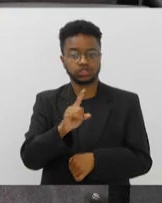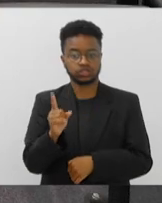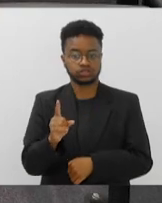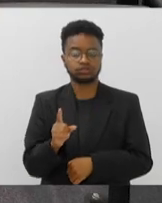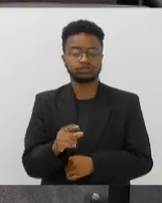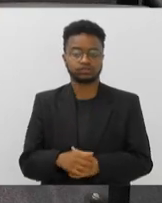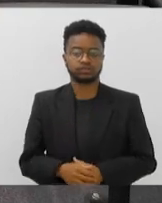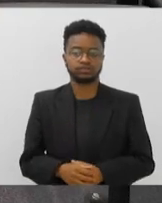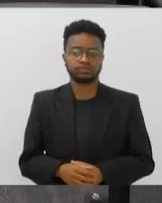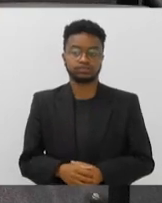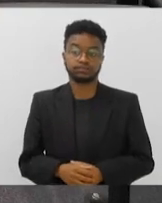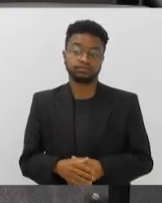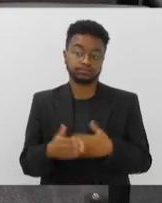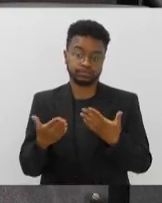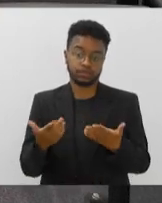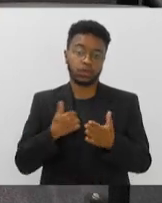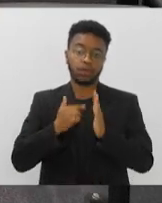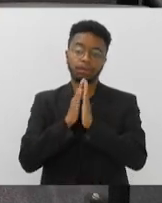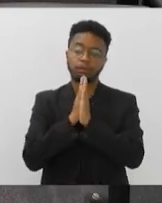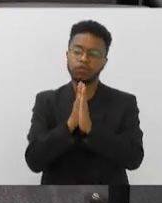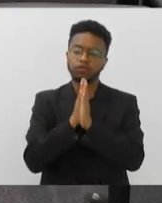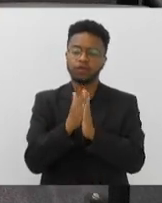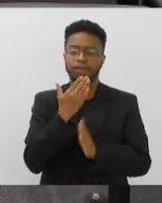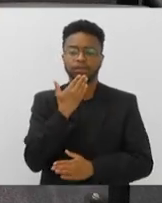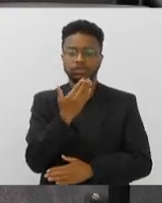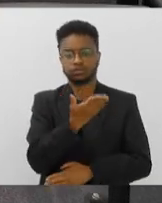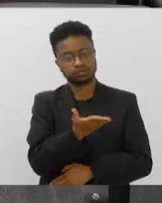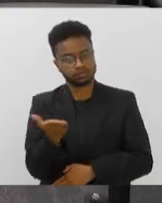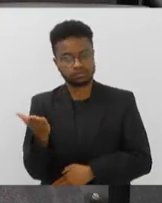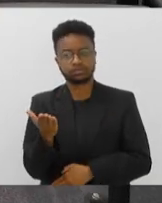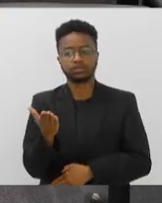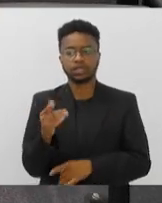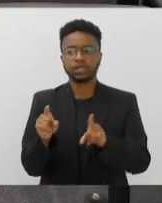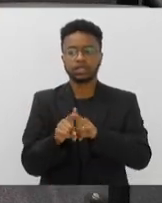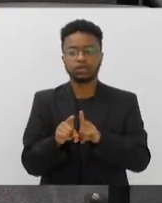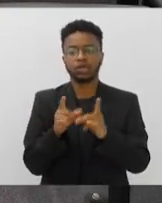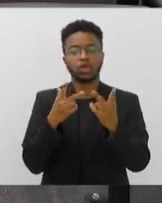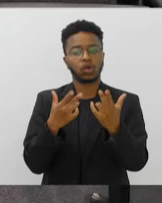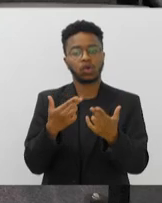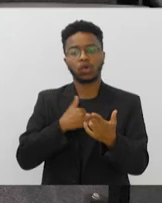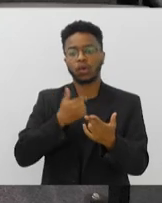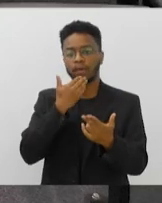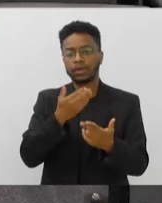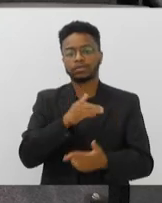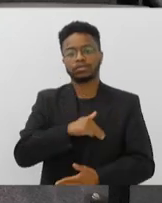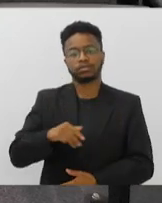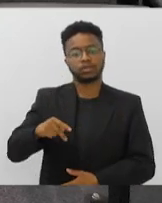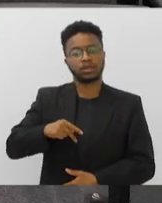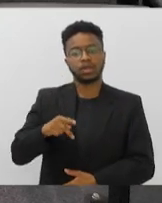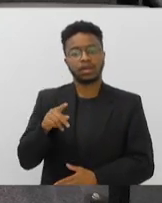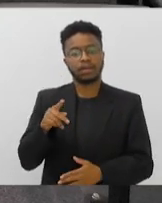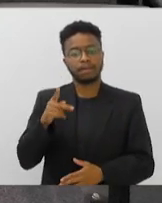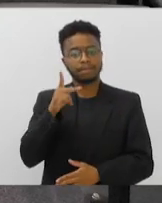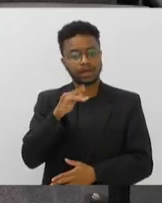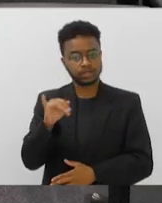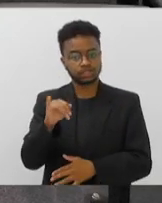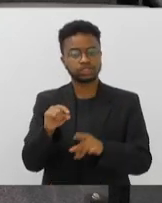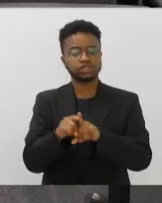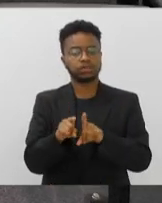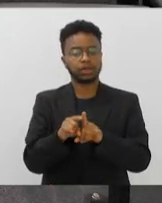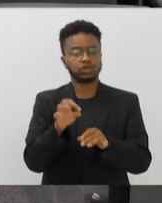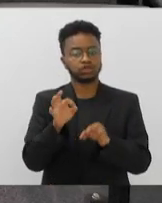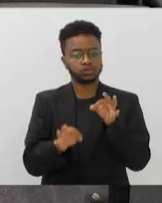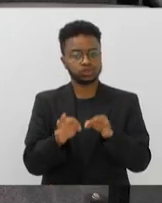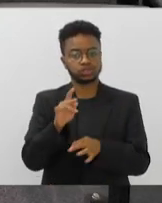foi direcionado esse foco então assim eu tô implorando para vocês Da mesma forma que eu imploro o Ministério Público de Parati os o juiz né Eh